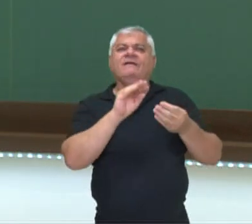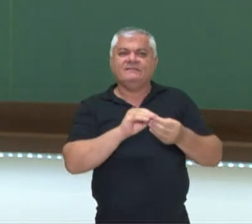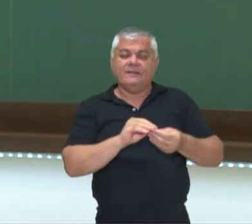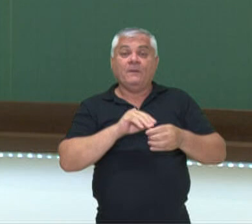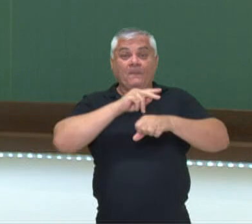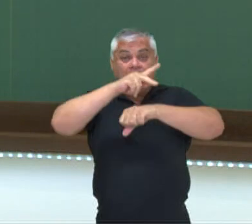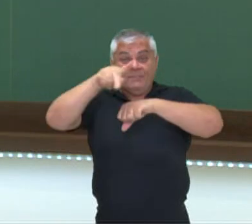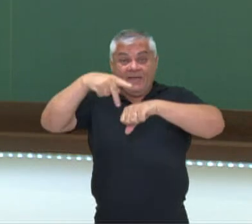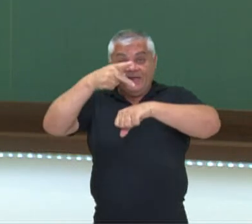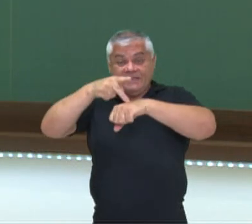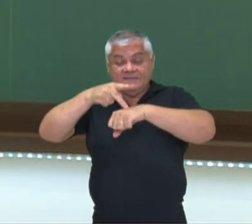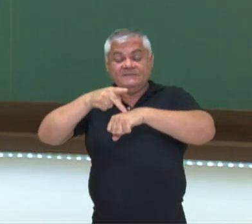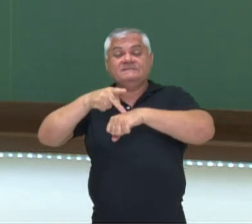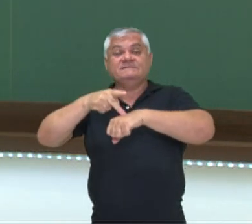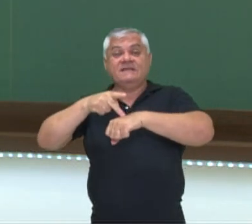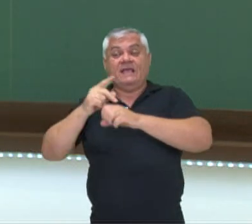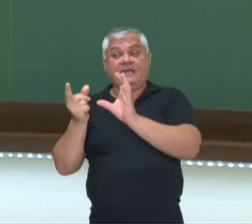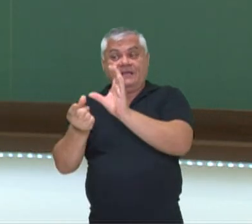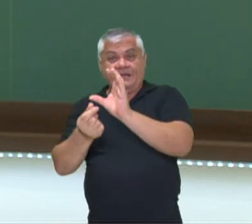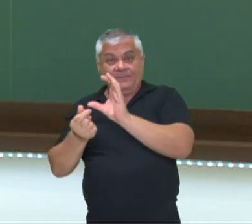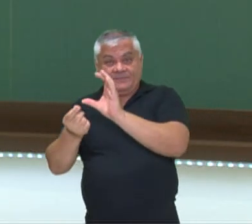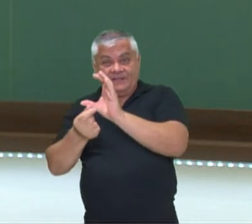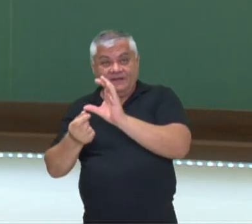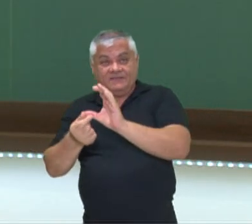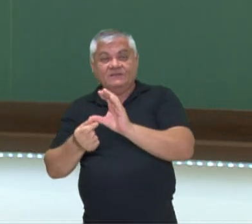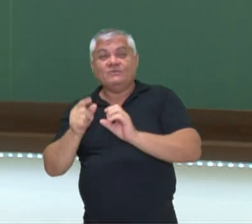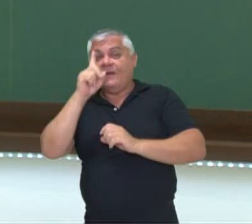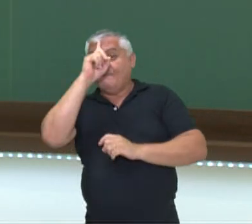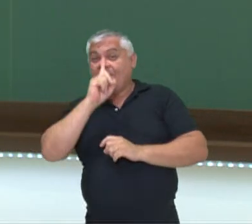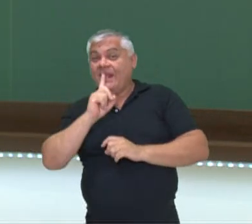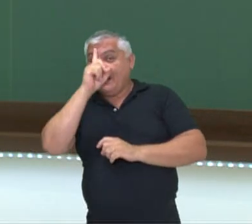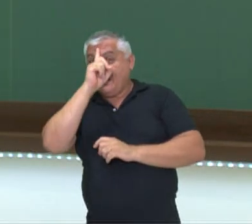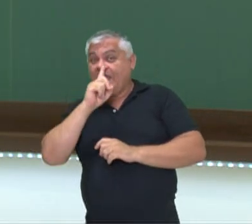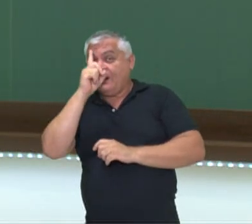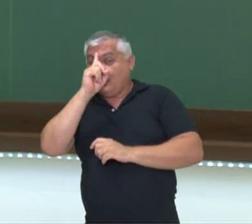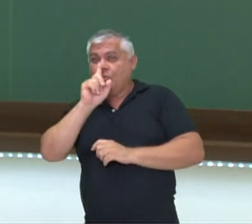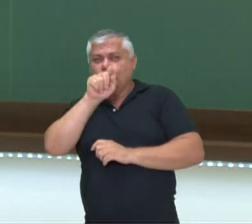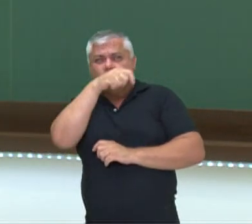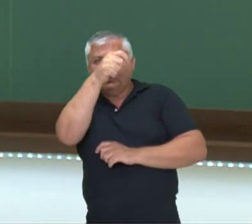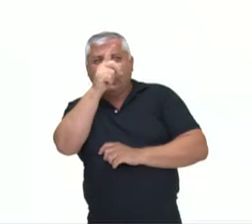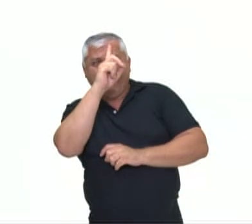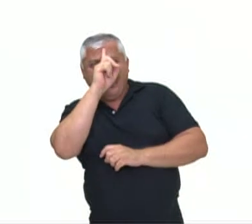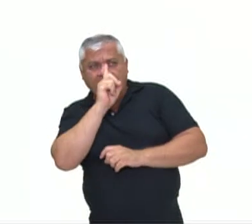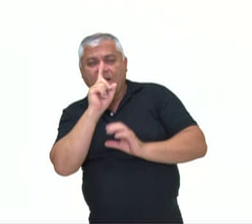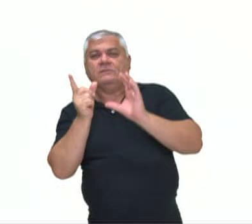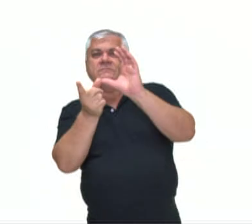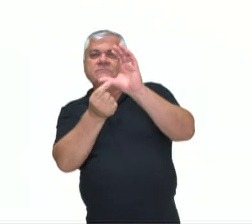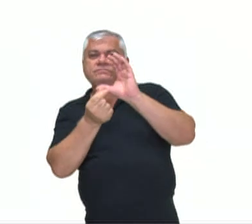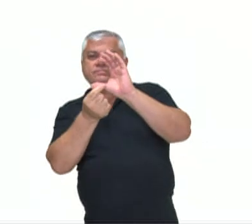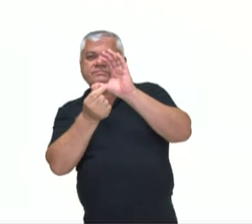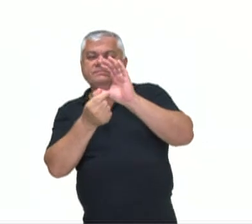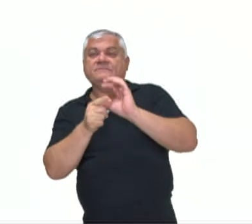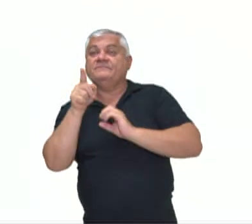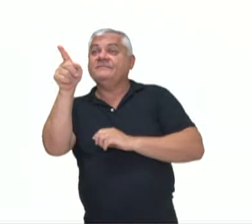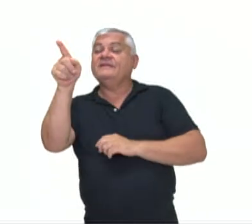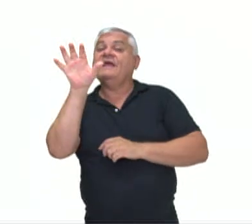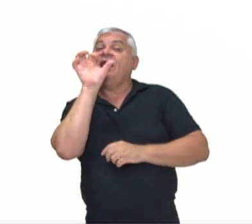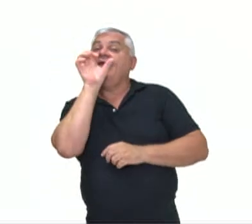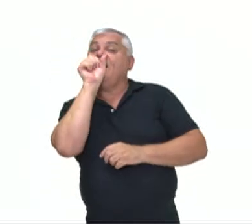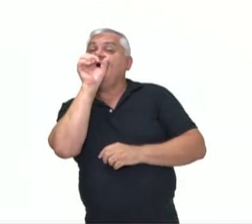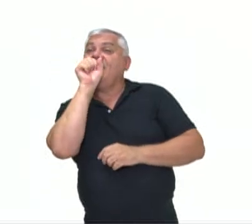eram primordialmente capitalistas, em amarelo, todos capitalistas, em laranja, todos